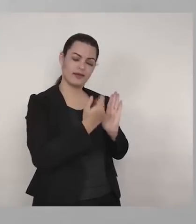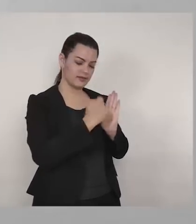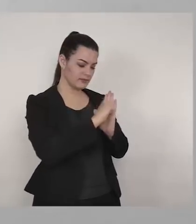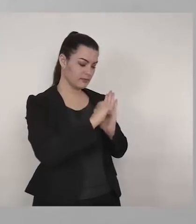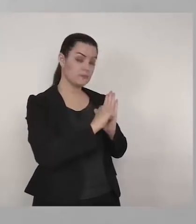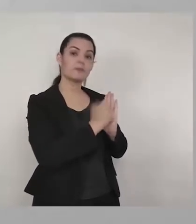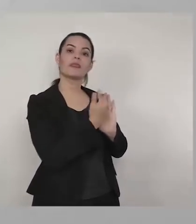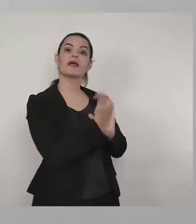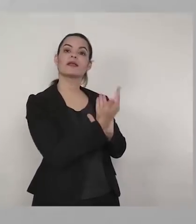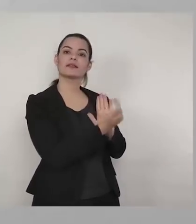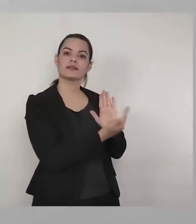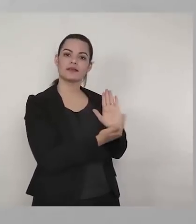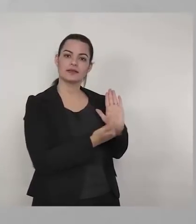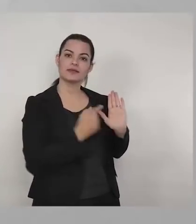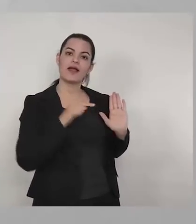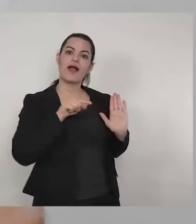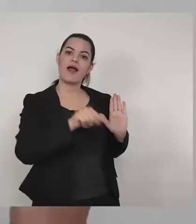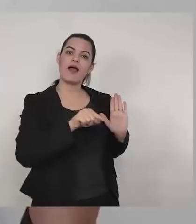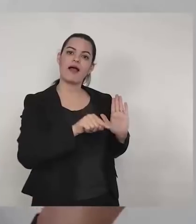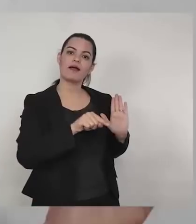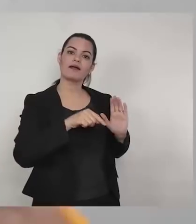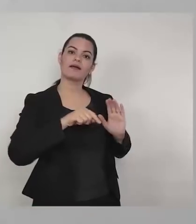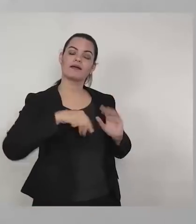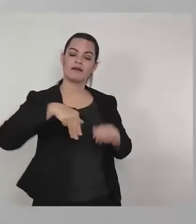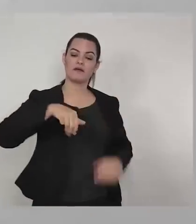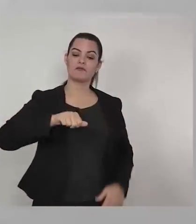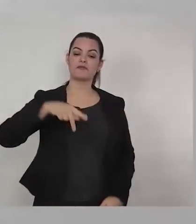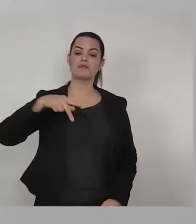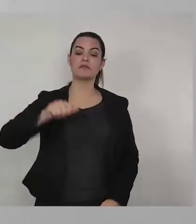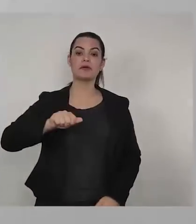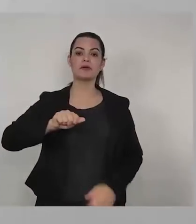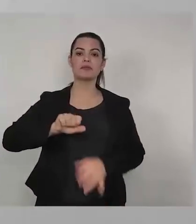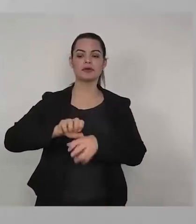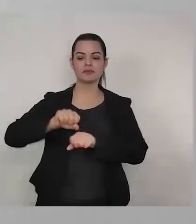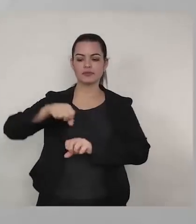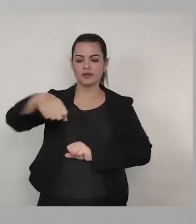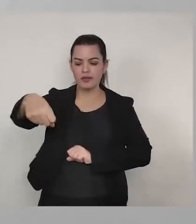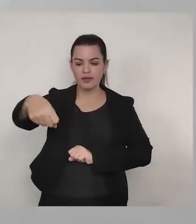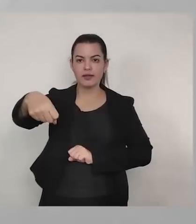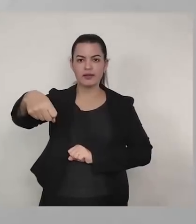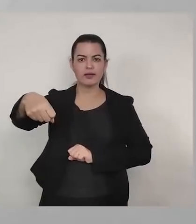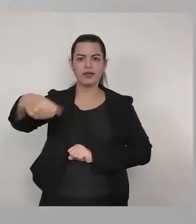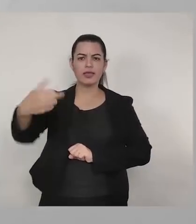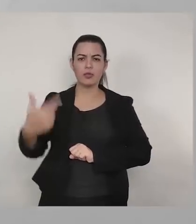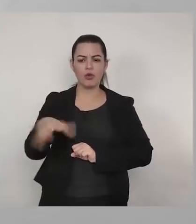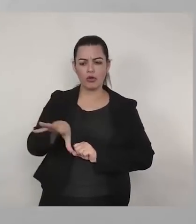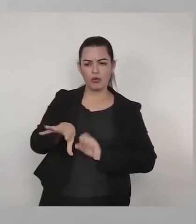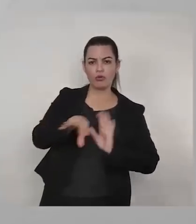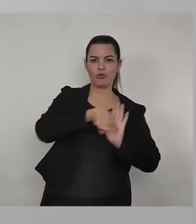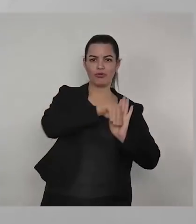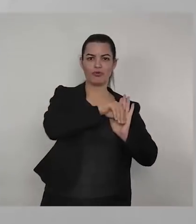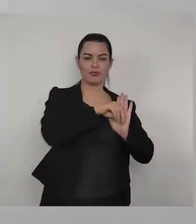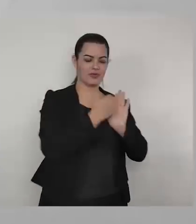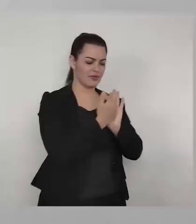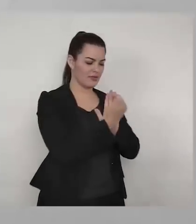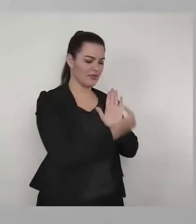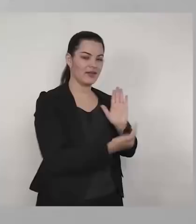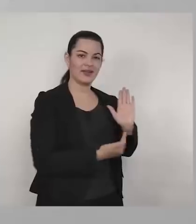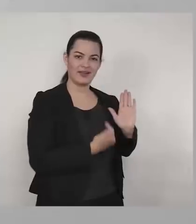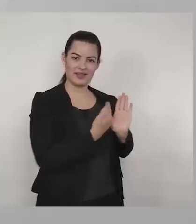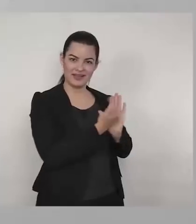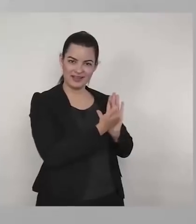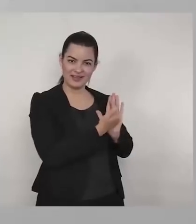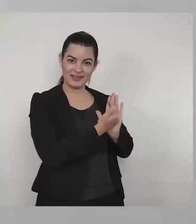contorno do mapa do Brasil, assim como esse que a Pro tem aqui, ou, se você tiver